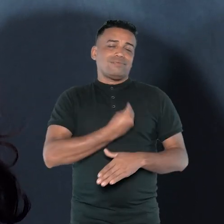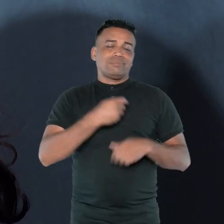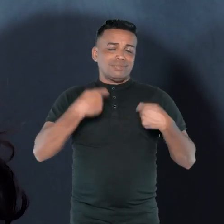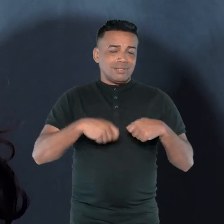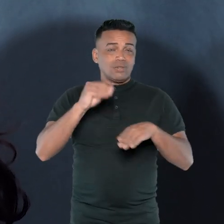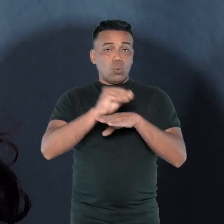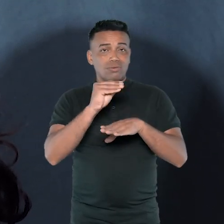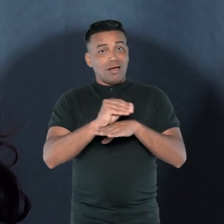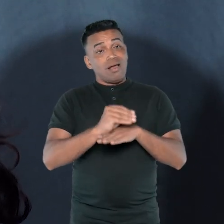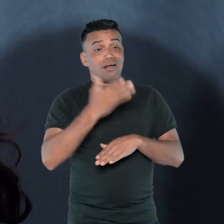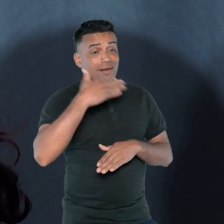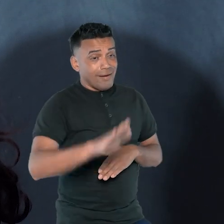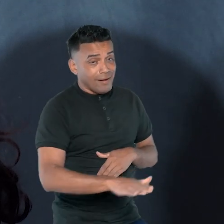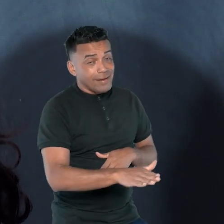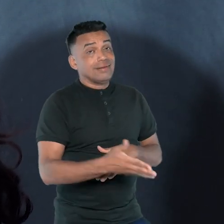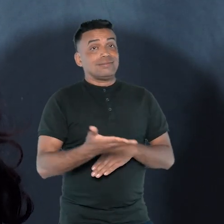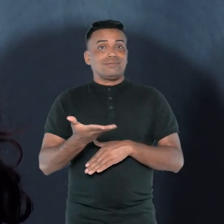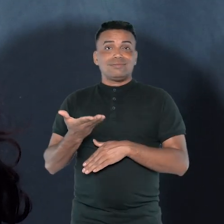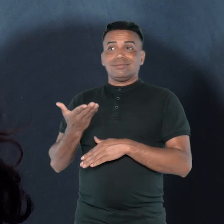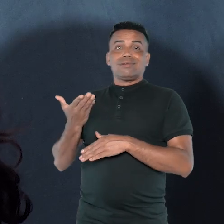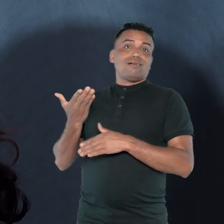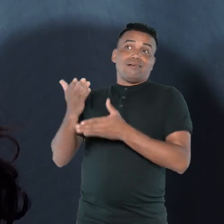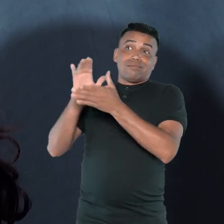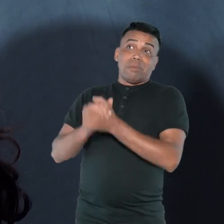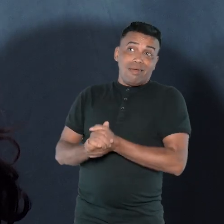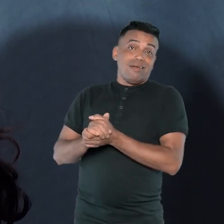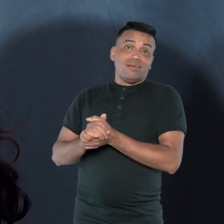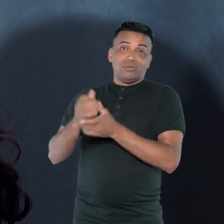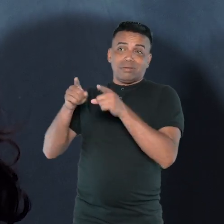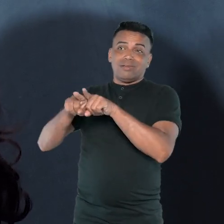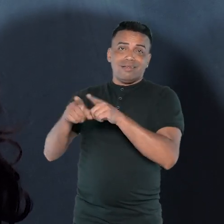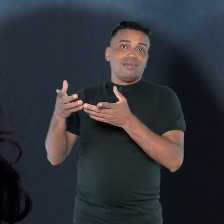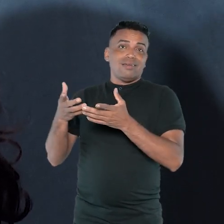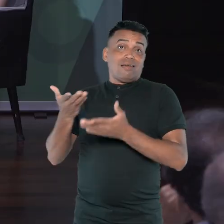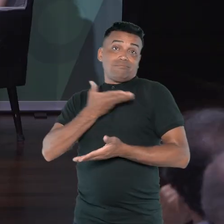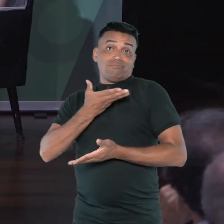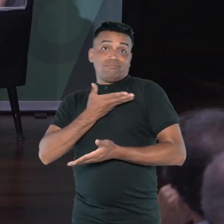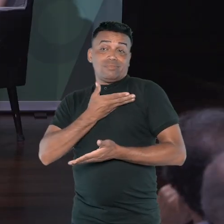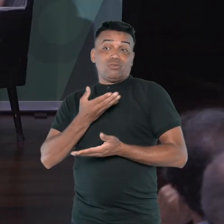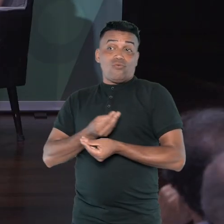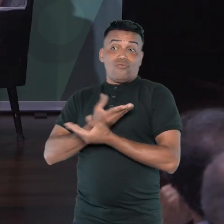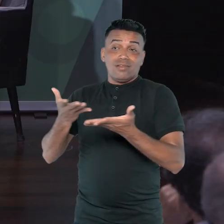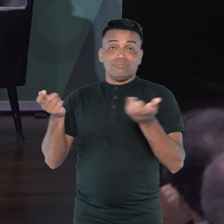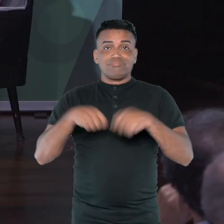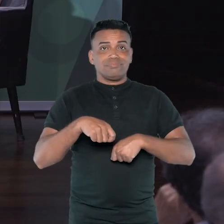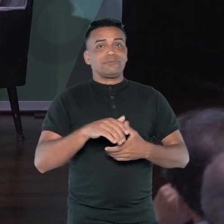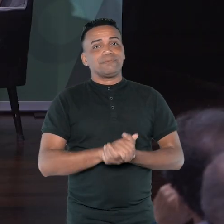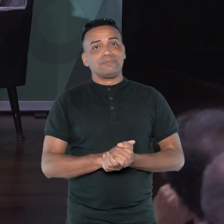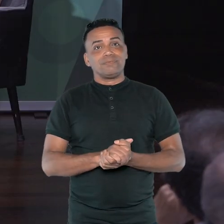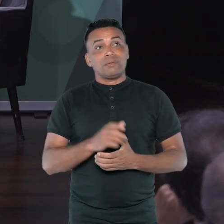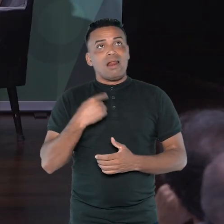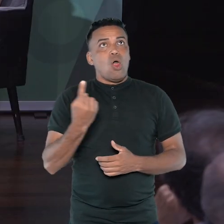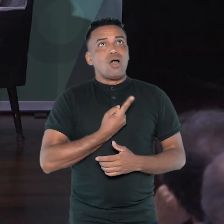de crianças, de parceiros, de amigos, né? De oferecer essa possibilidade, mas também para a gente